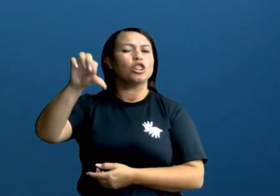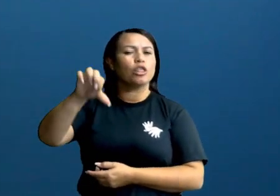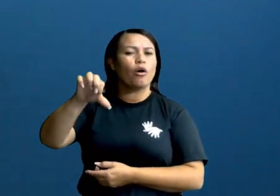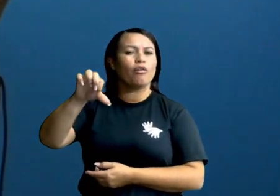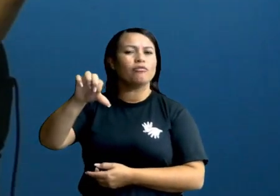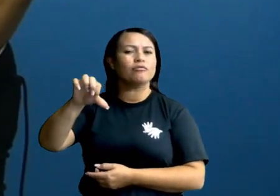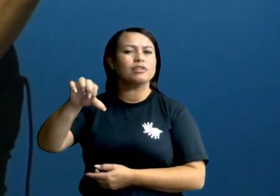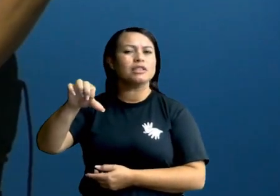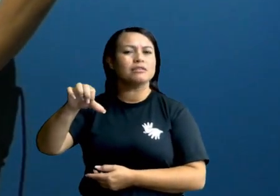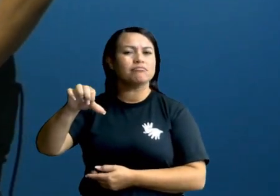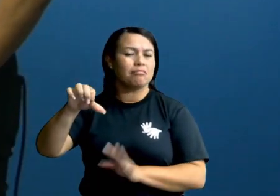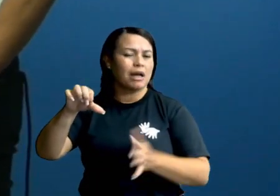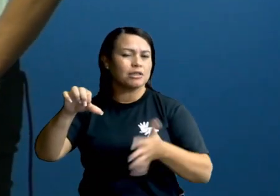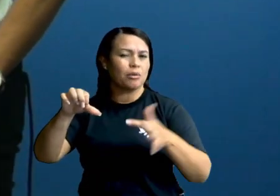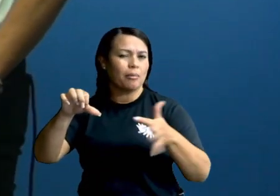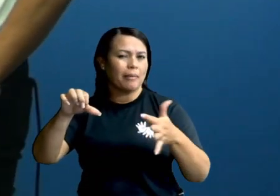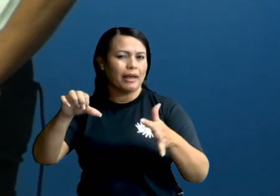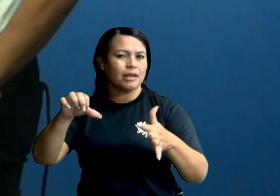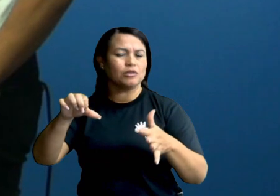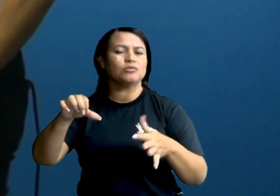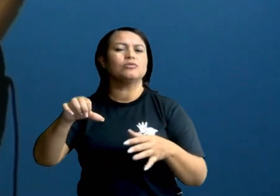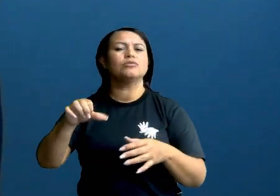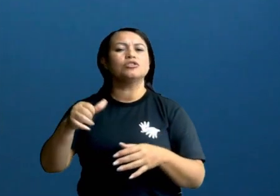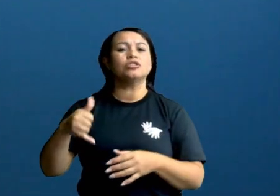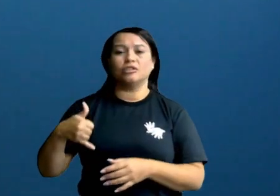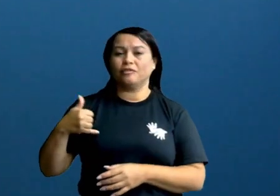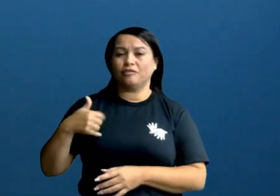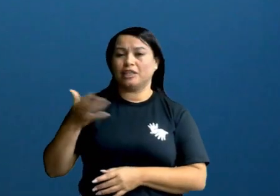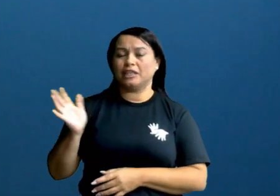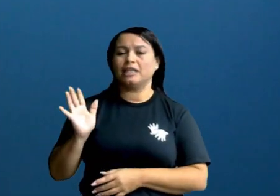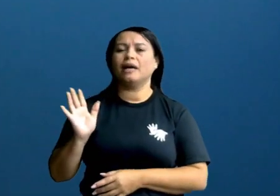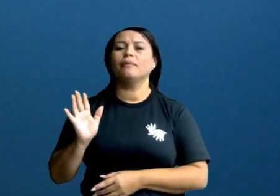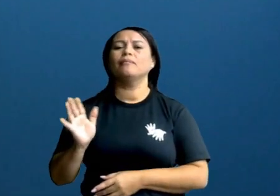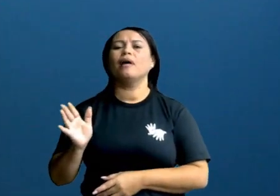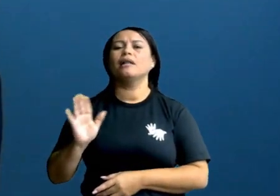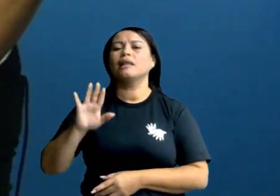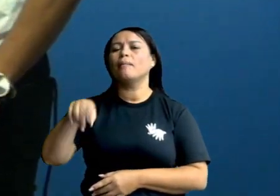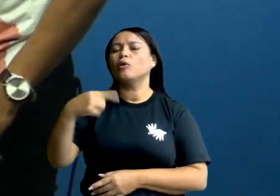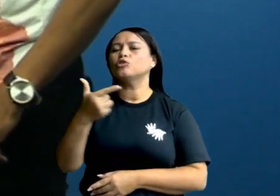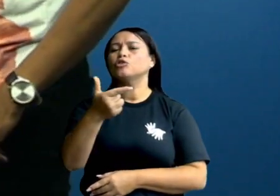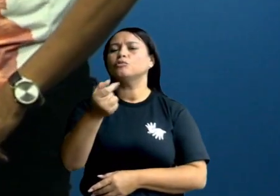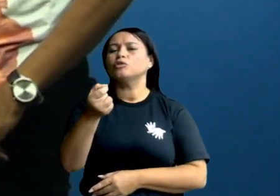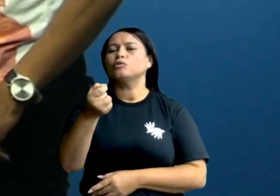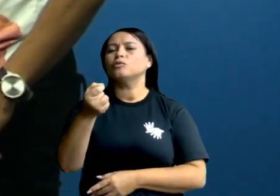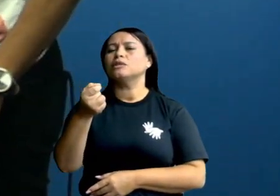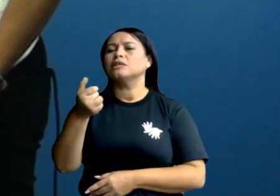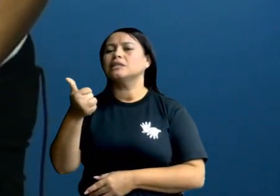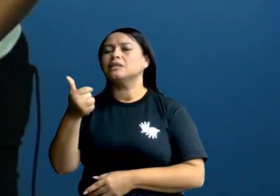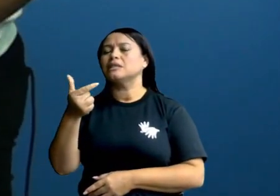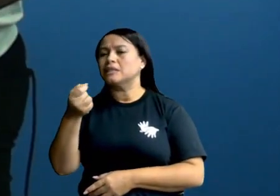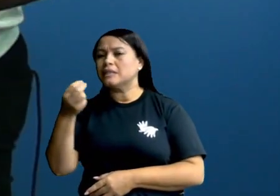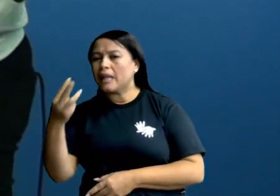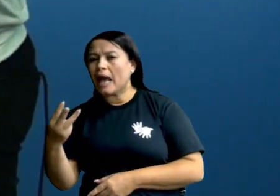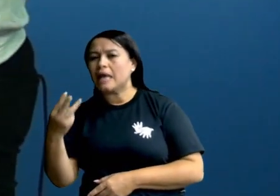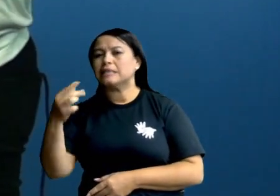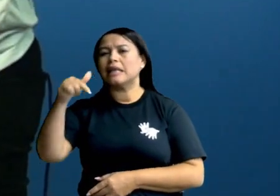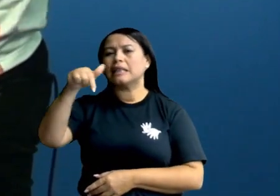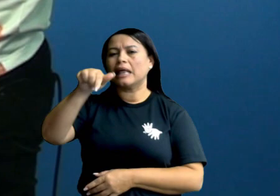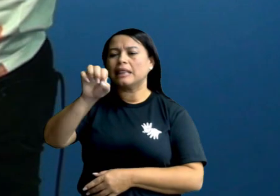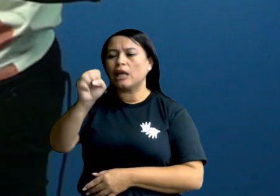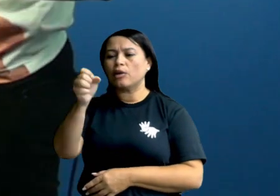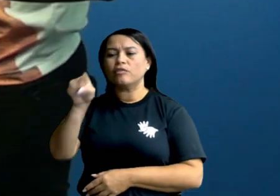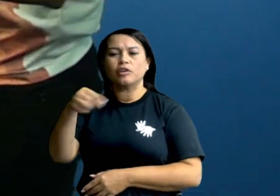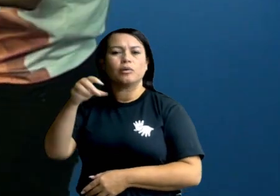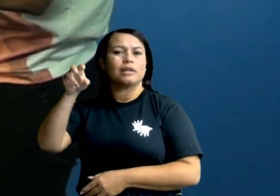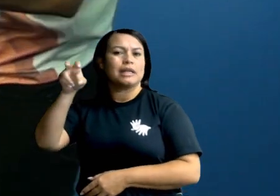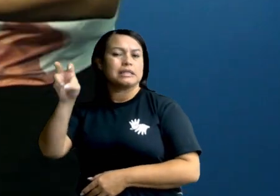73,9 anos, né, a expectativa, a estimativa de vida para as mulheres. Depois, em 2013, subiu para 78,5 e